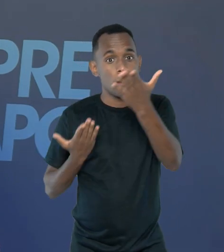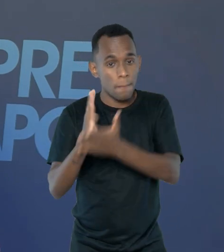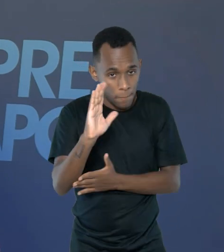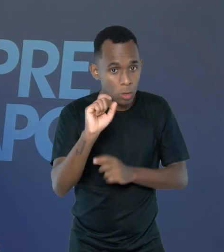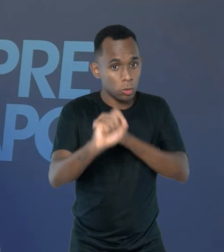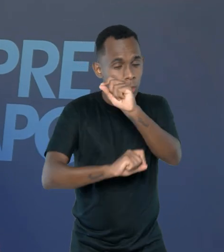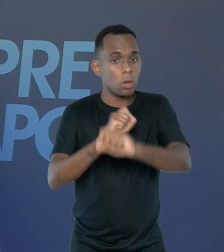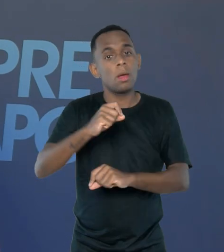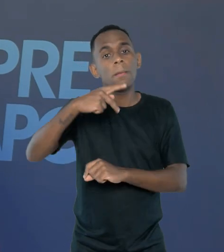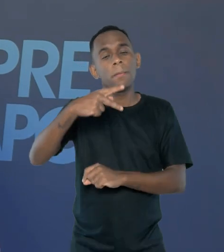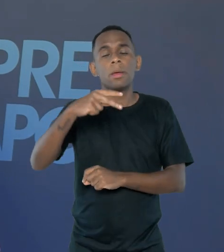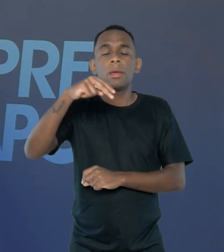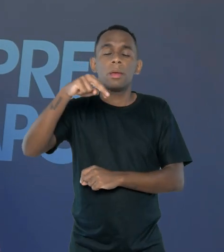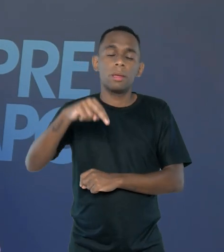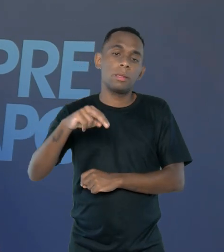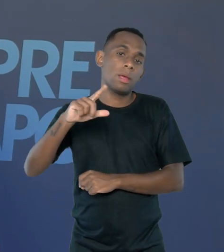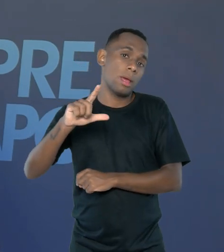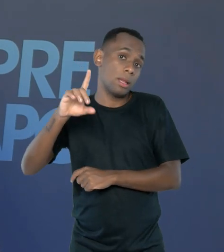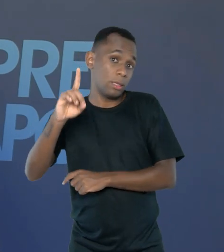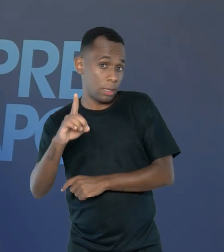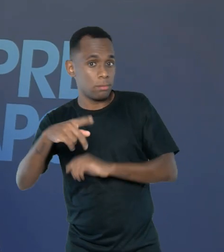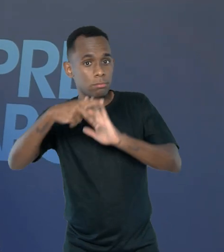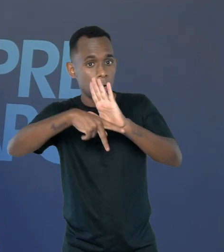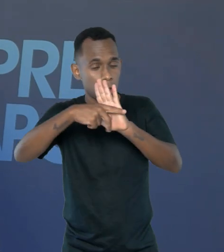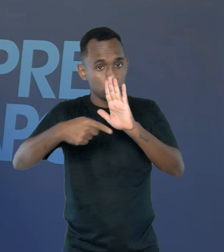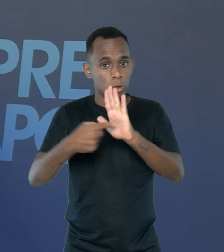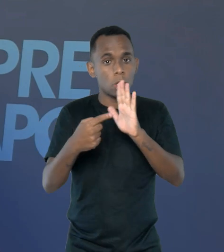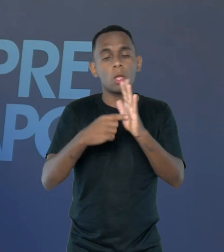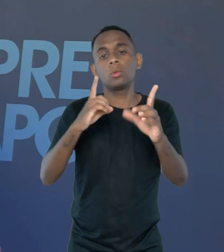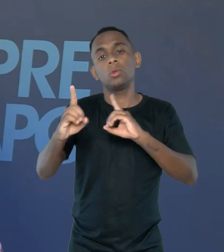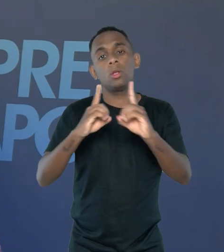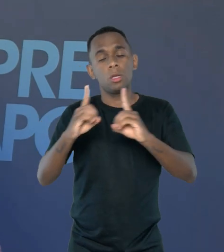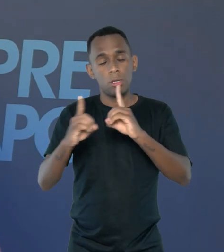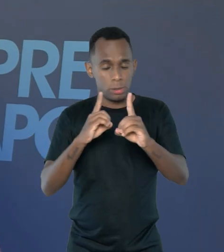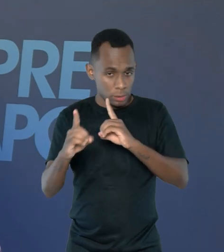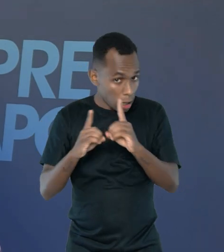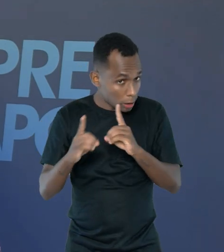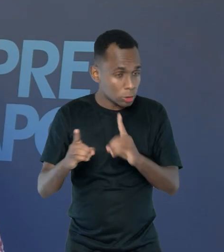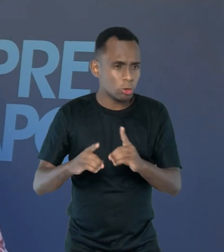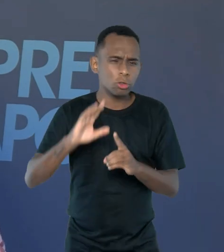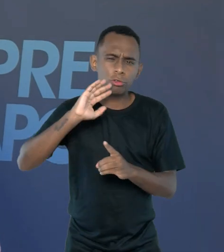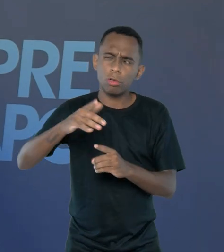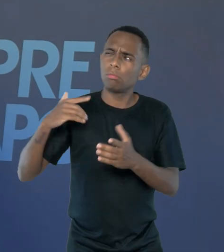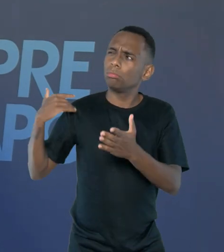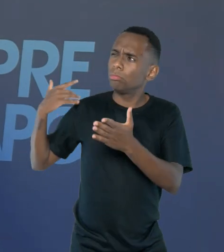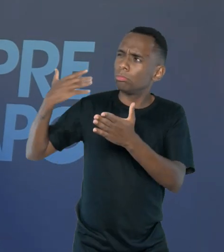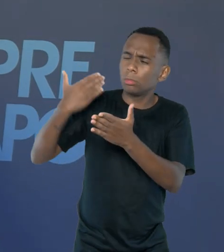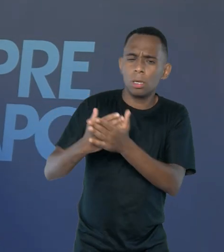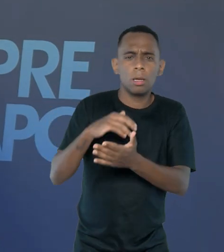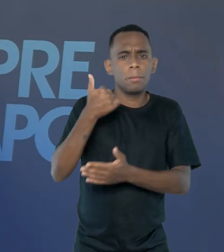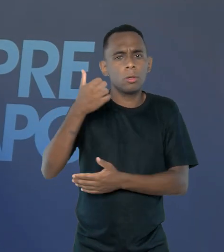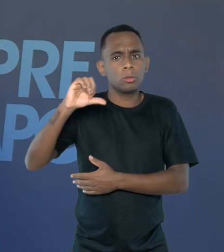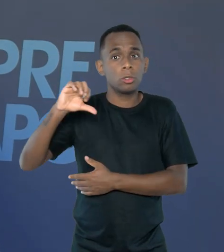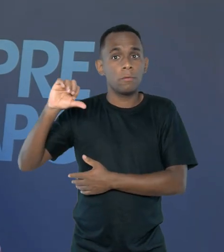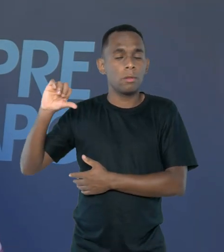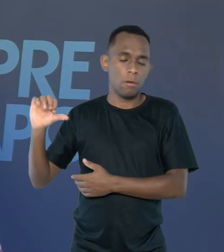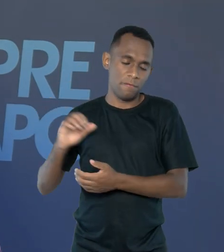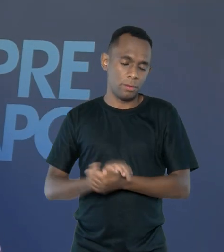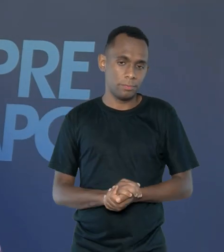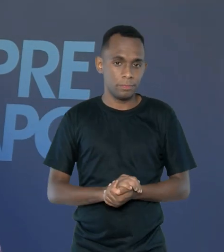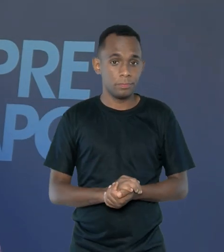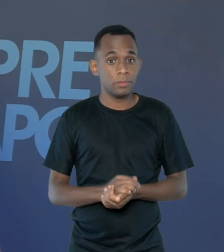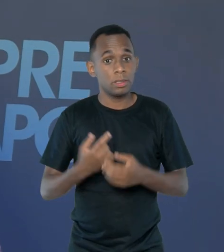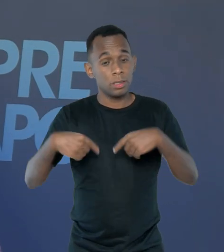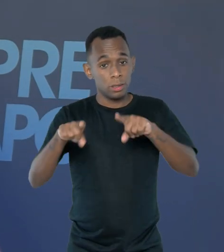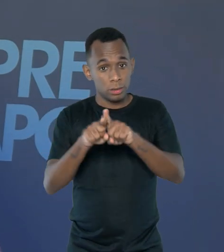pelo PNLD, Programa Nacional do Livro Didático, desde 1999. Com